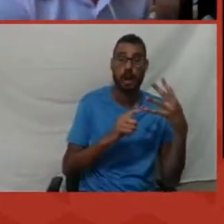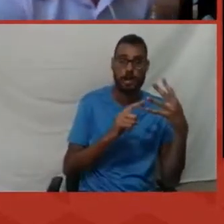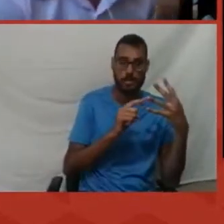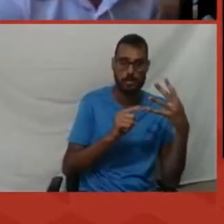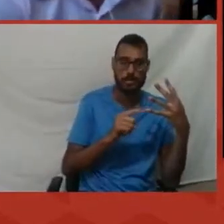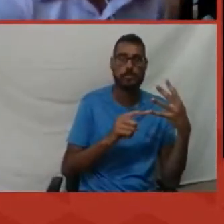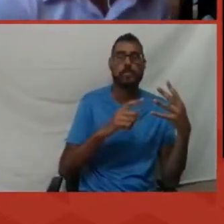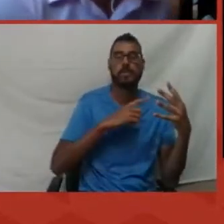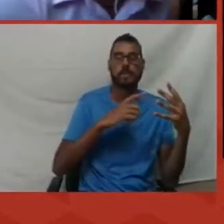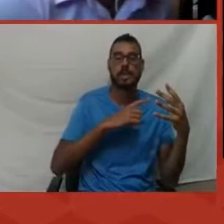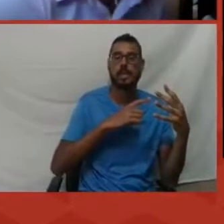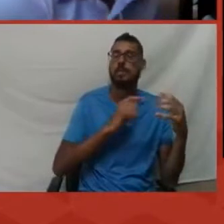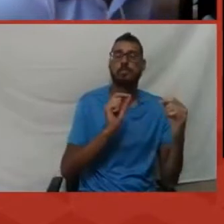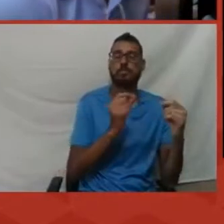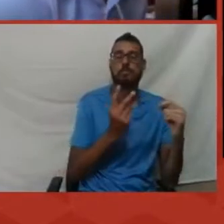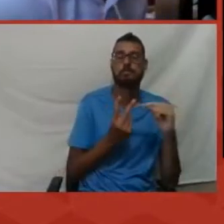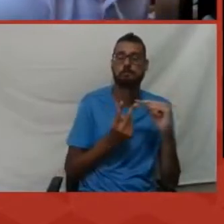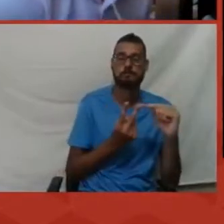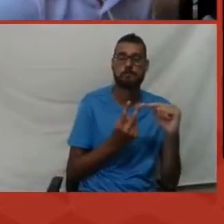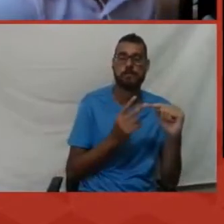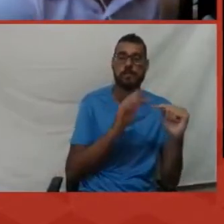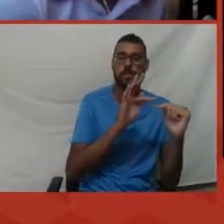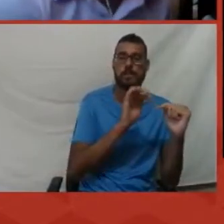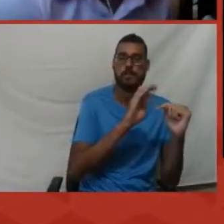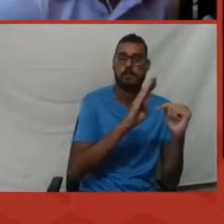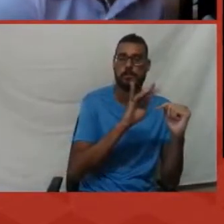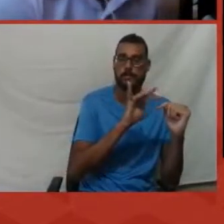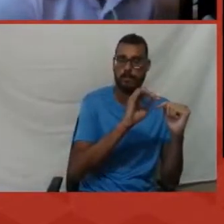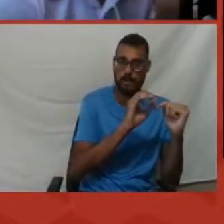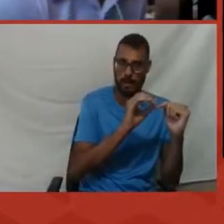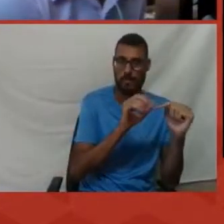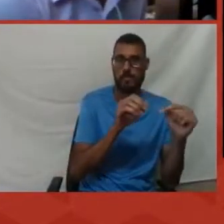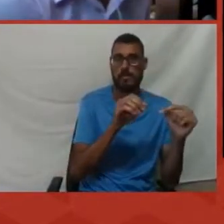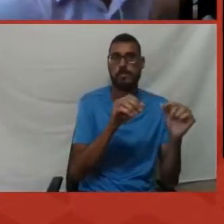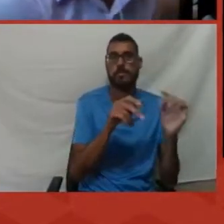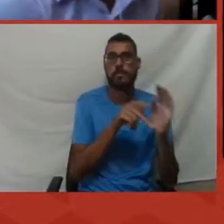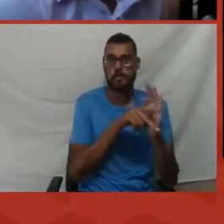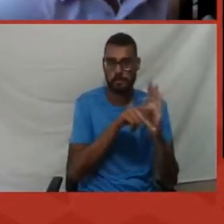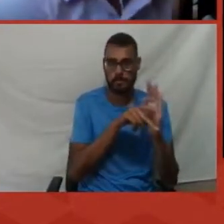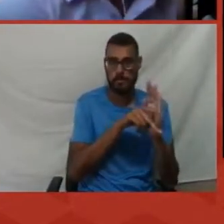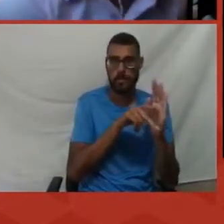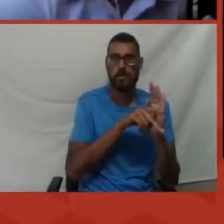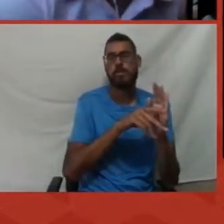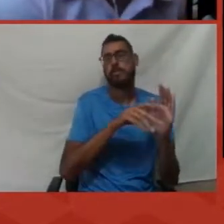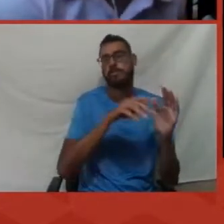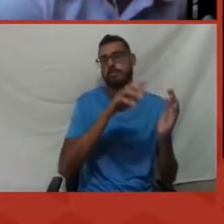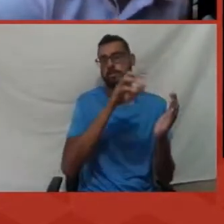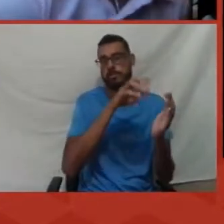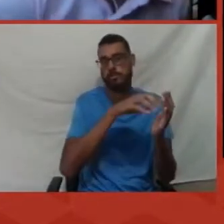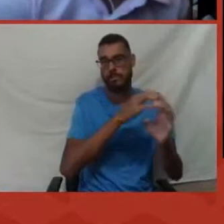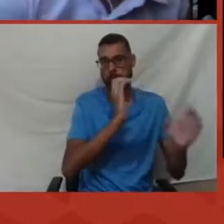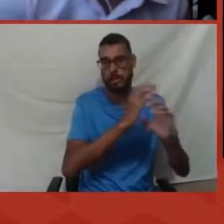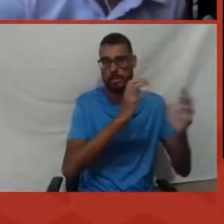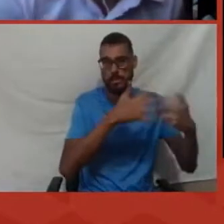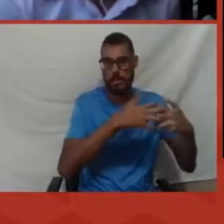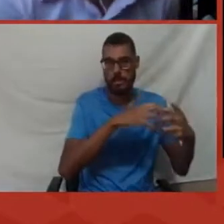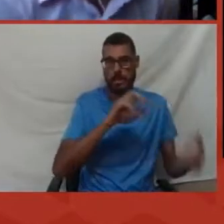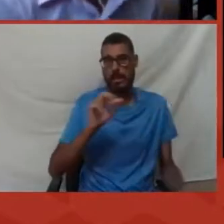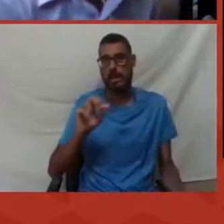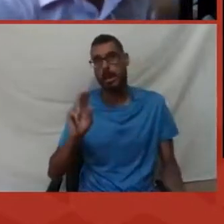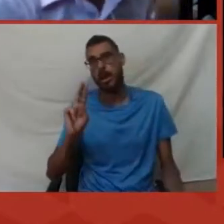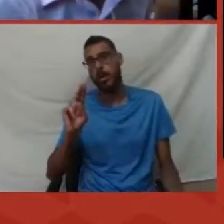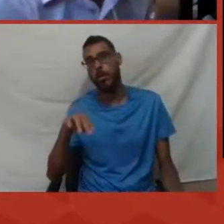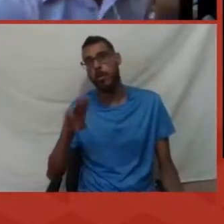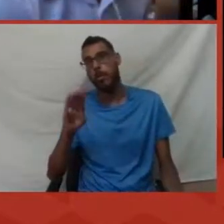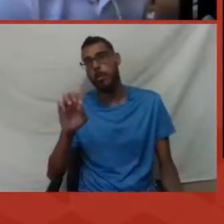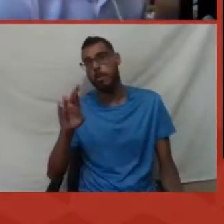os facilitadores Flávio Watanabe, meu colega do Departamento de Engenharia Mecânica, e Humberto Talpo, professor do Departamento